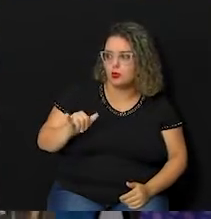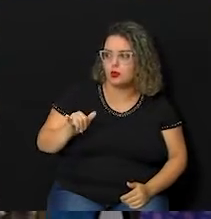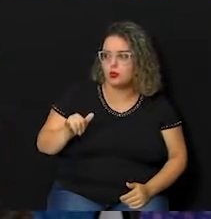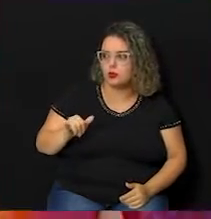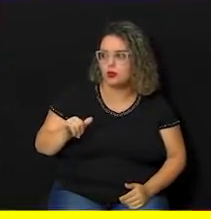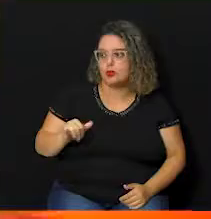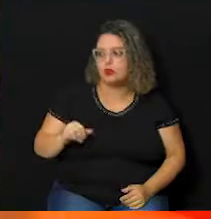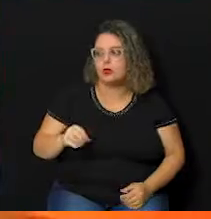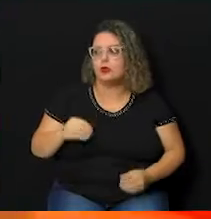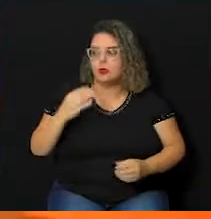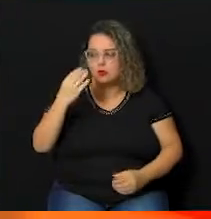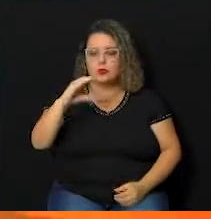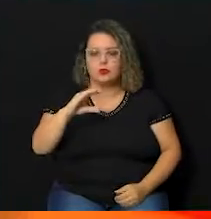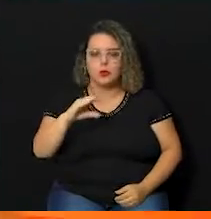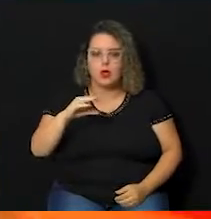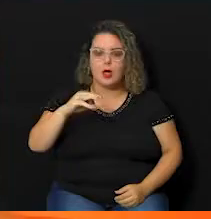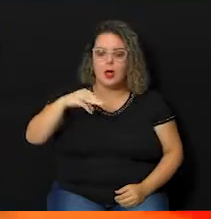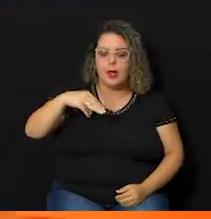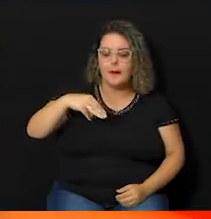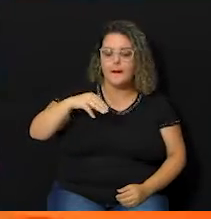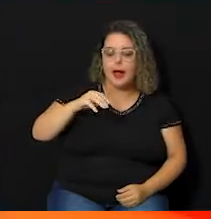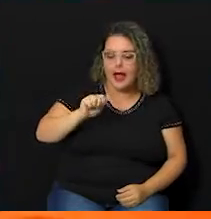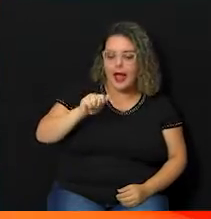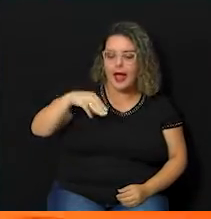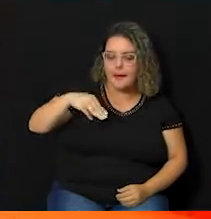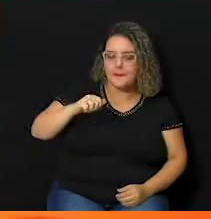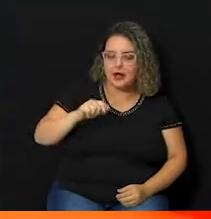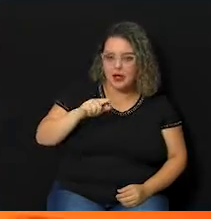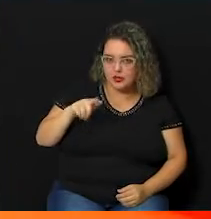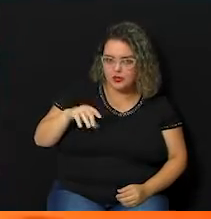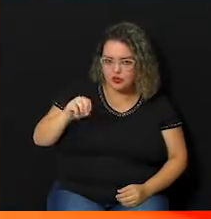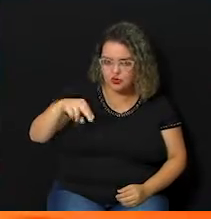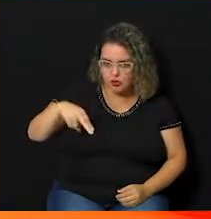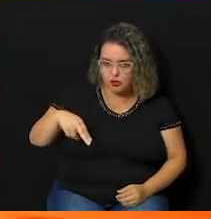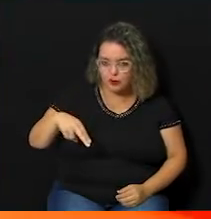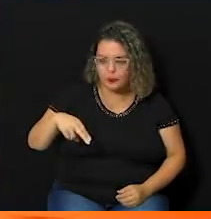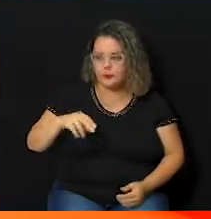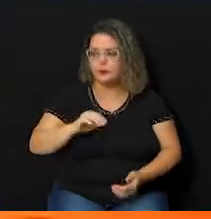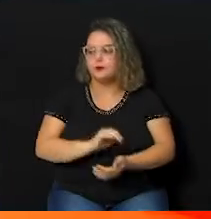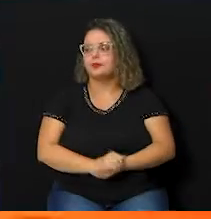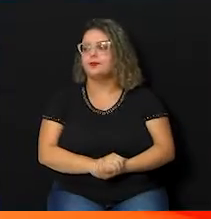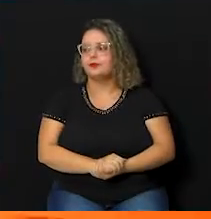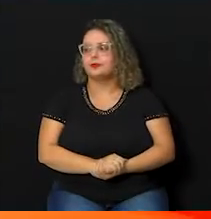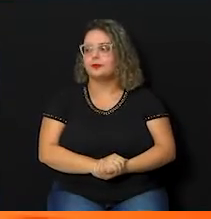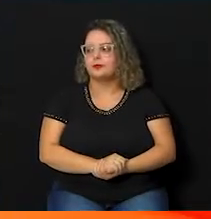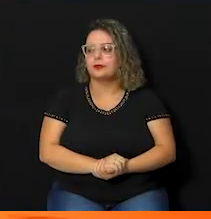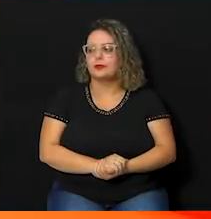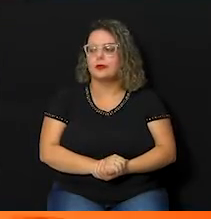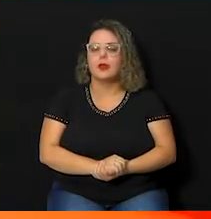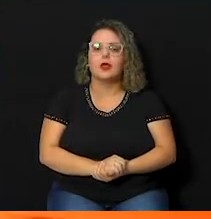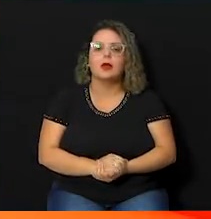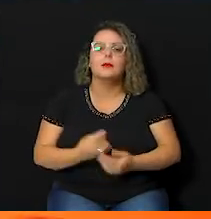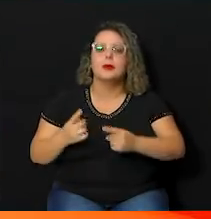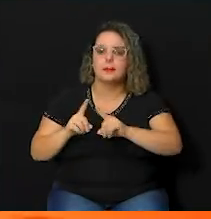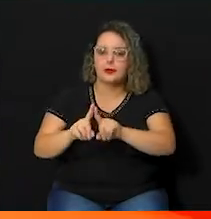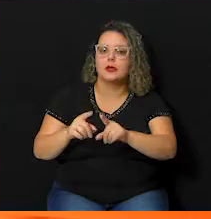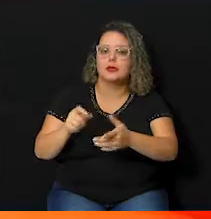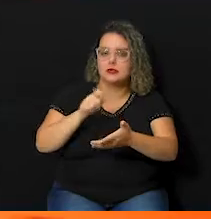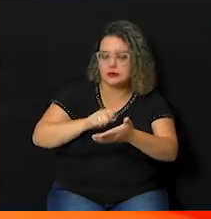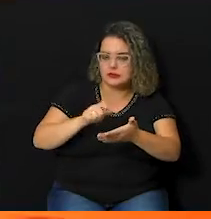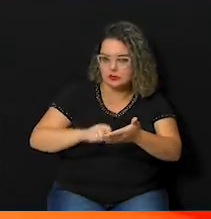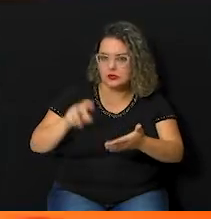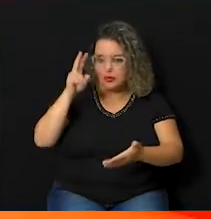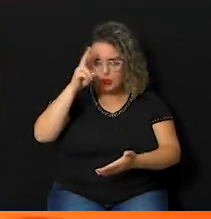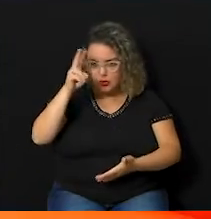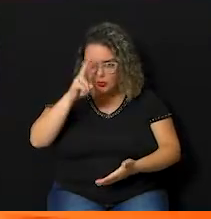na Amazon e o Mina Blue está na Amazon. Se procurar, a Mônica Lopes, a minha parceira dela, que escreveu a história, ela é